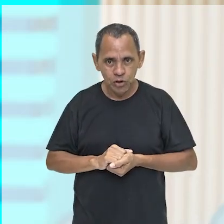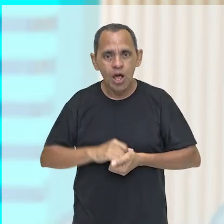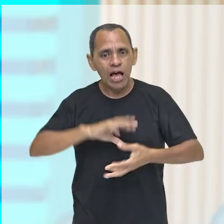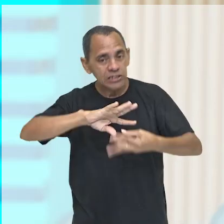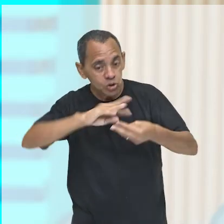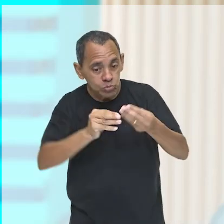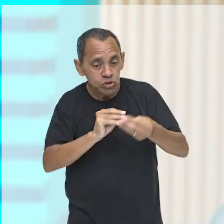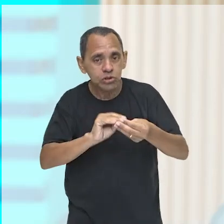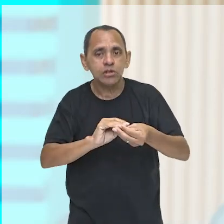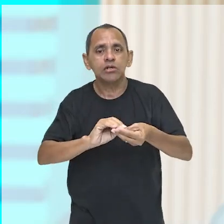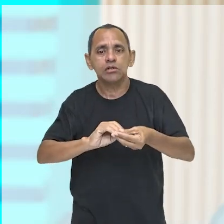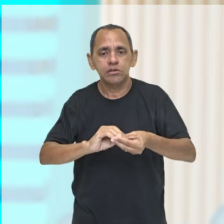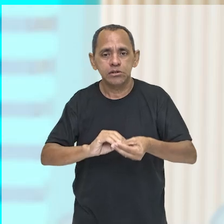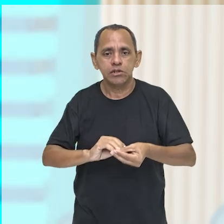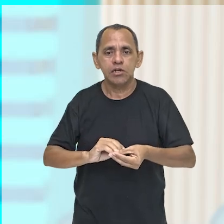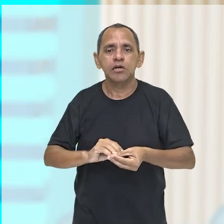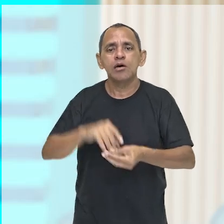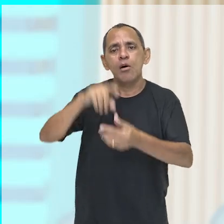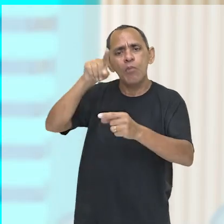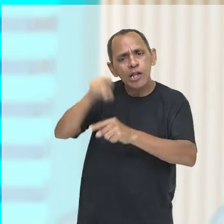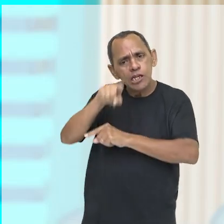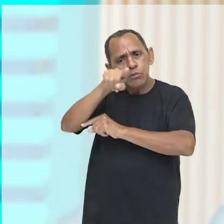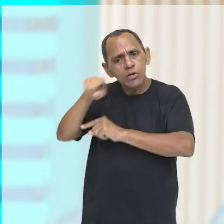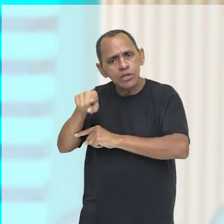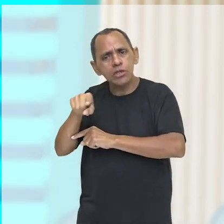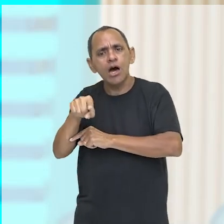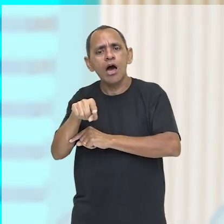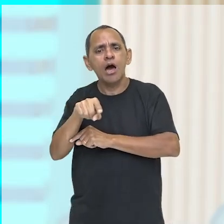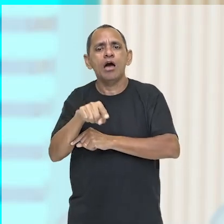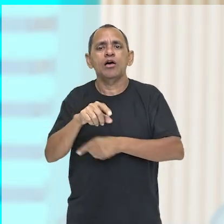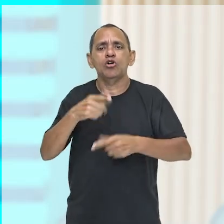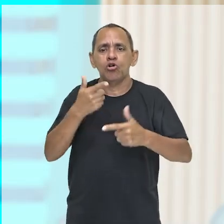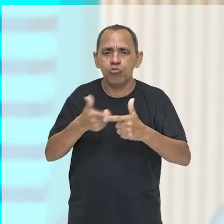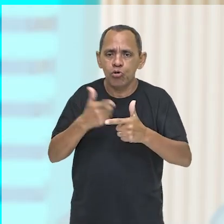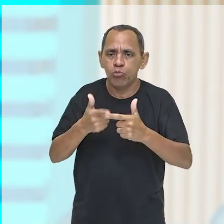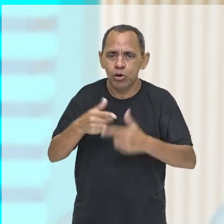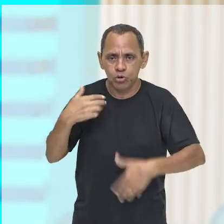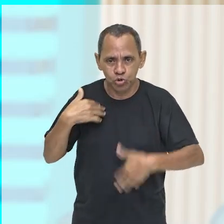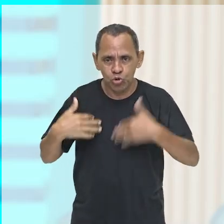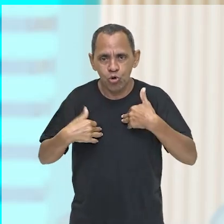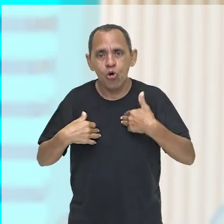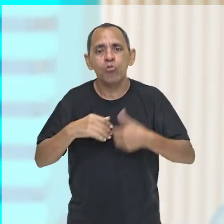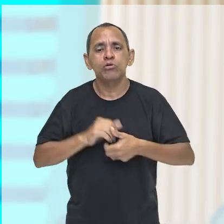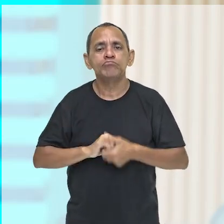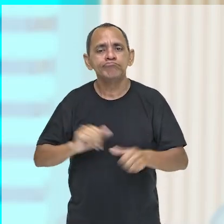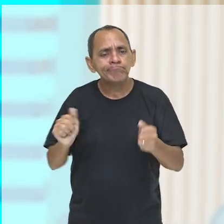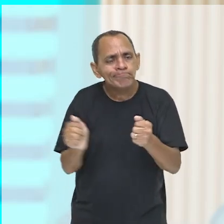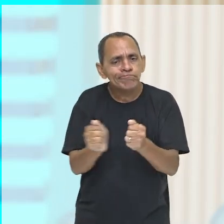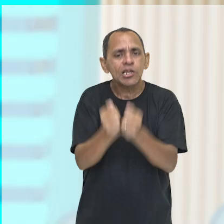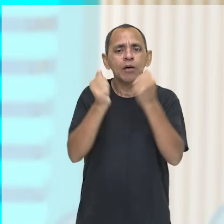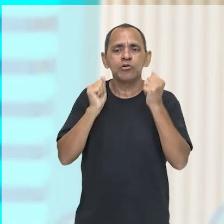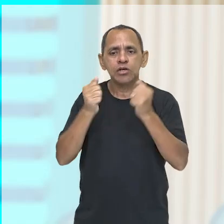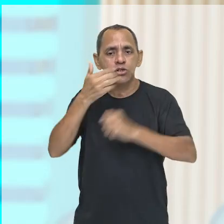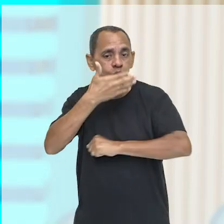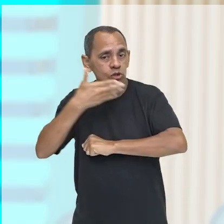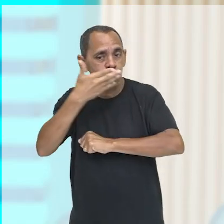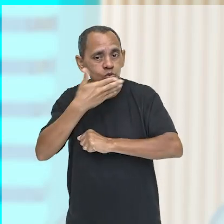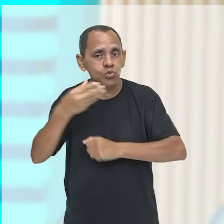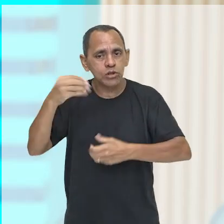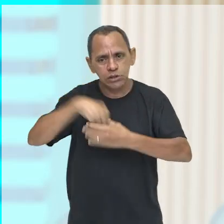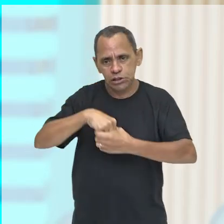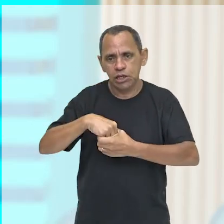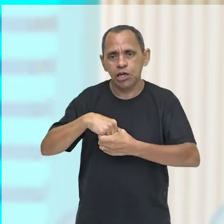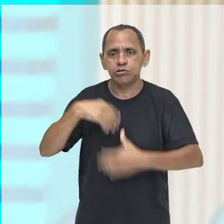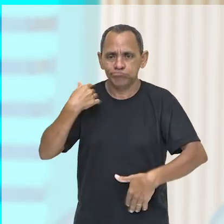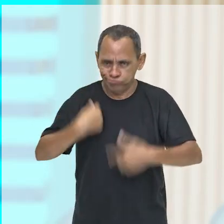gente aprendeu que ela é responsável pela manutenção do metabolismo da quebra da glicose no nosso organismo, para permitir